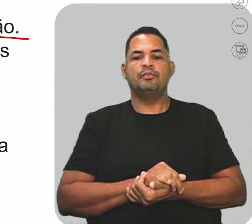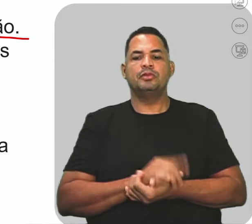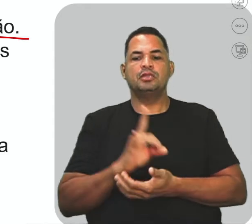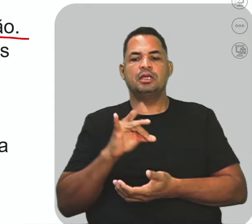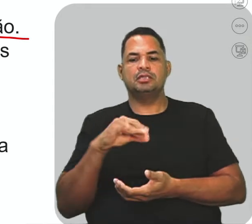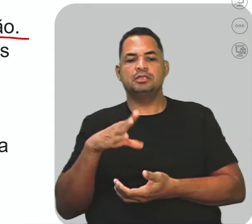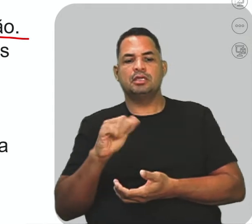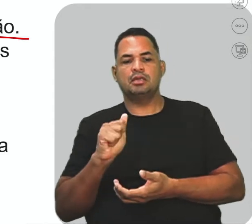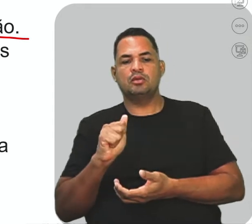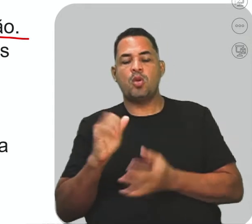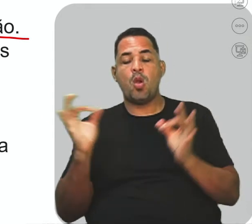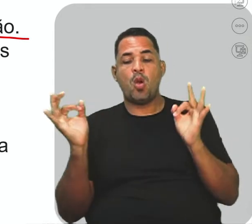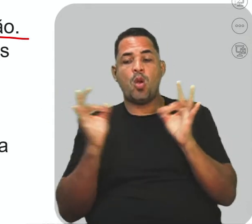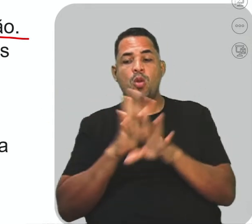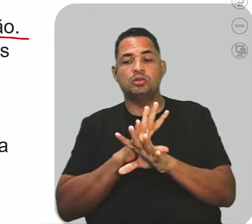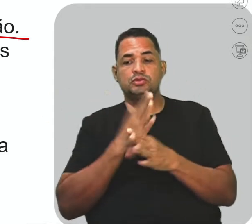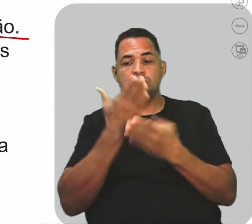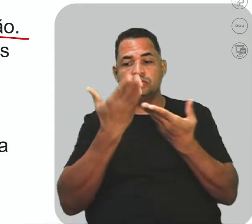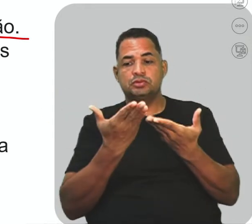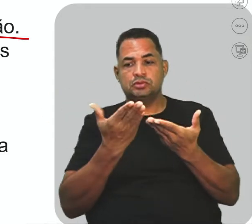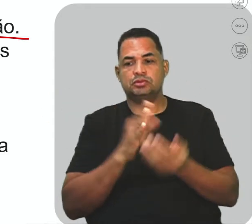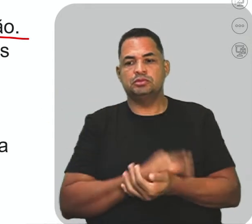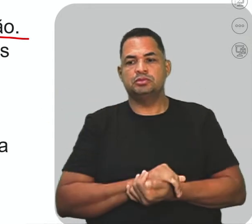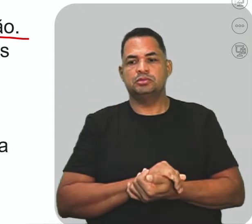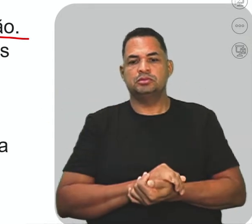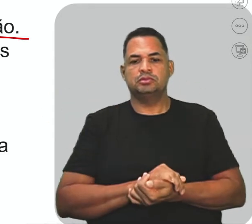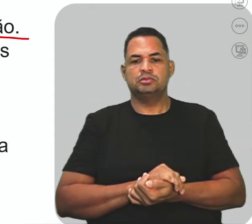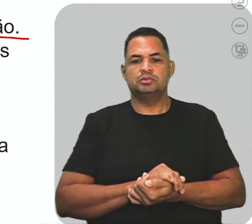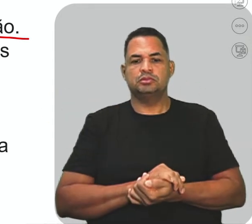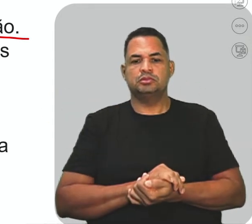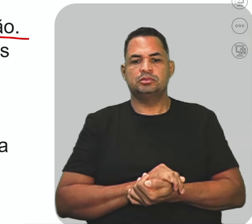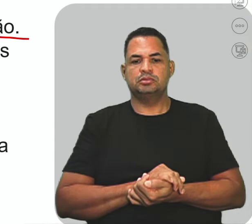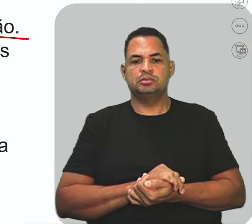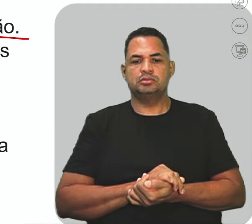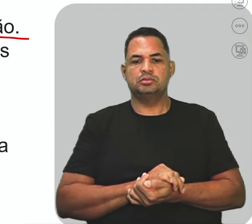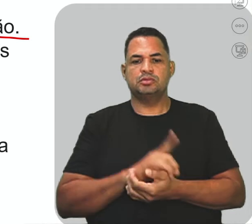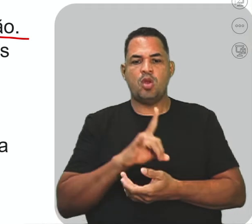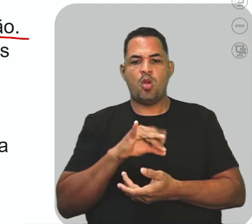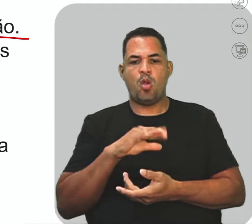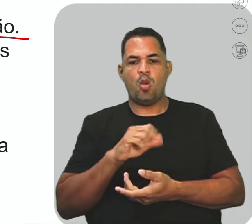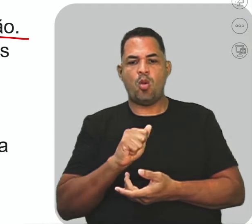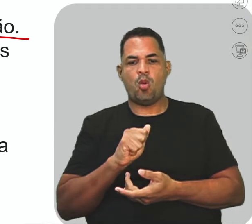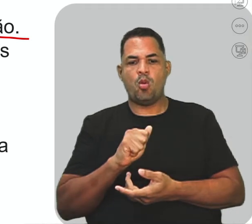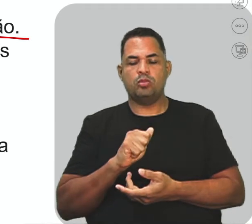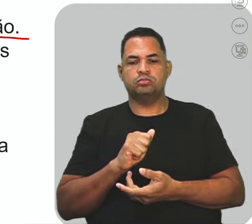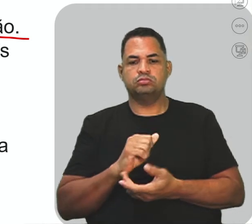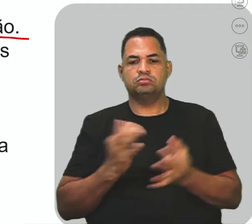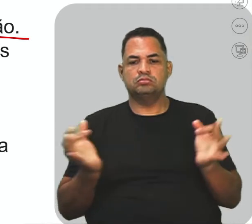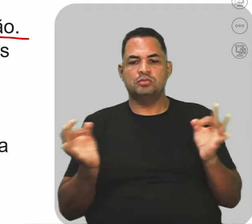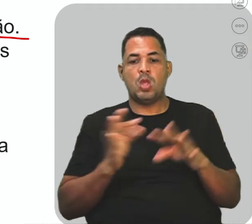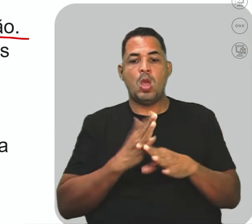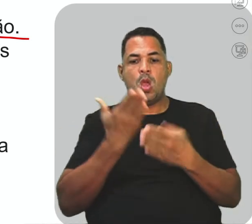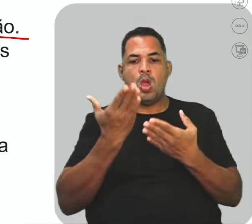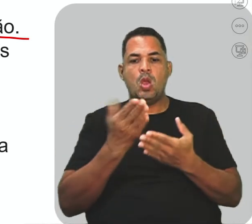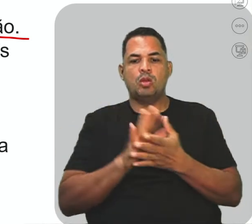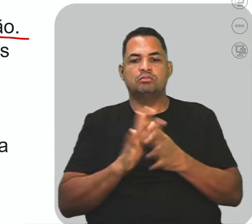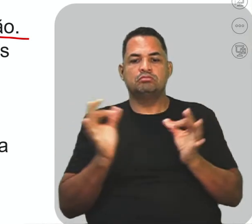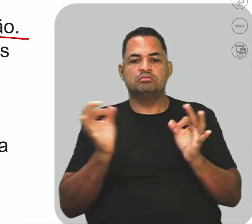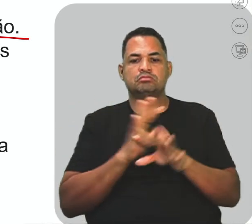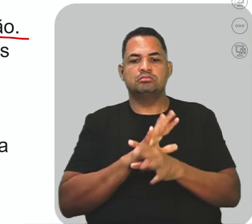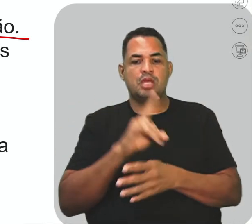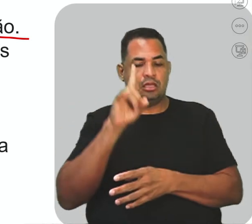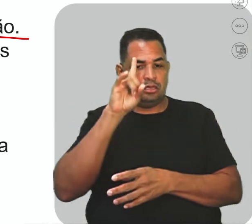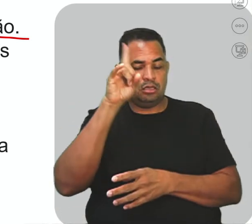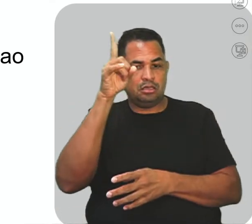assindética conclusiva. Olha a presença da conjunção. Logo, né? Então, conclui aí a